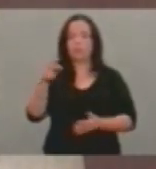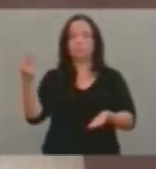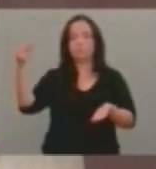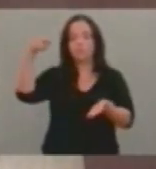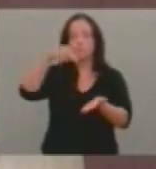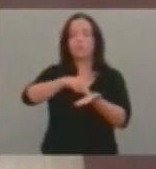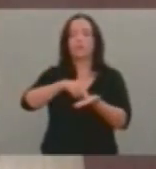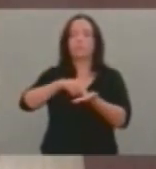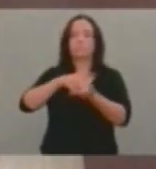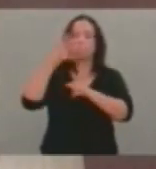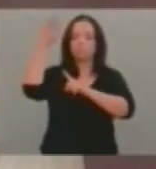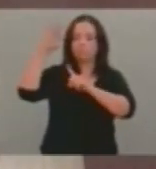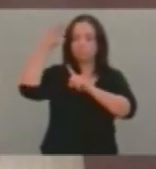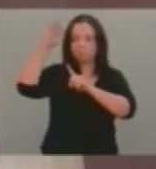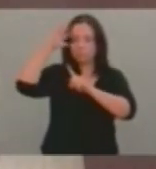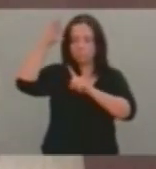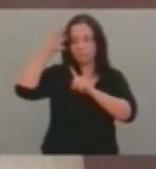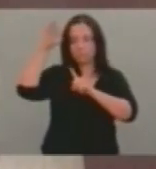uma conferência